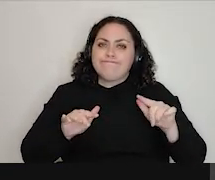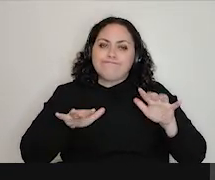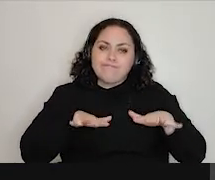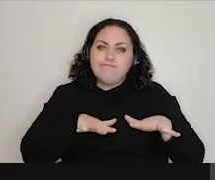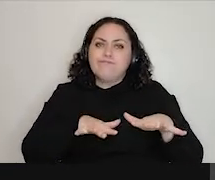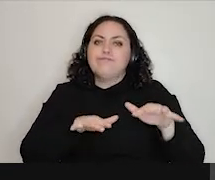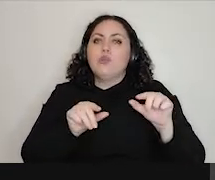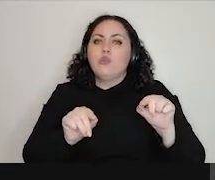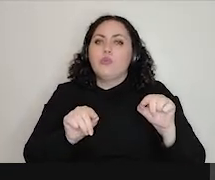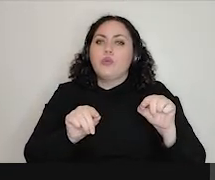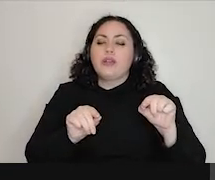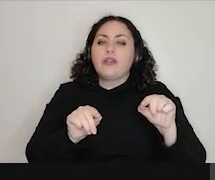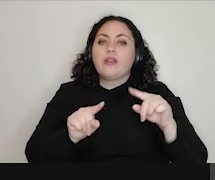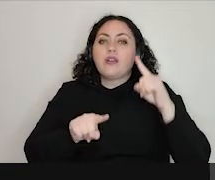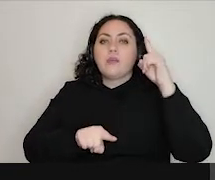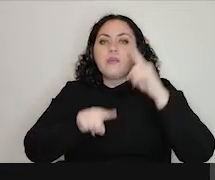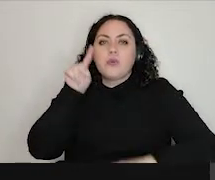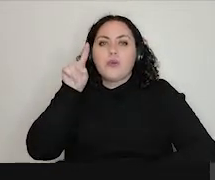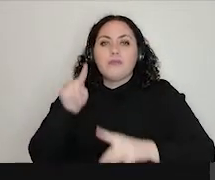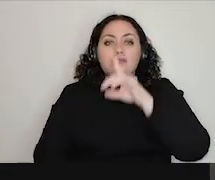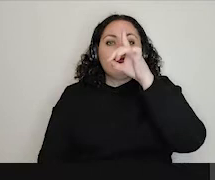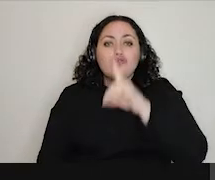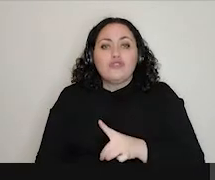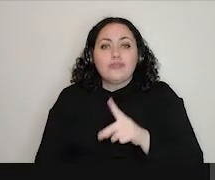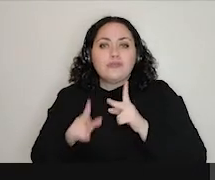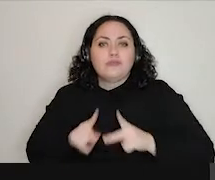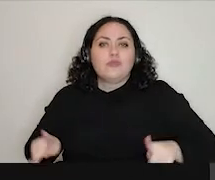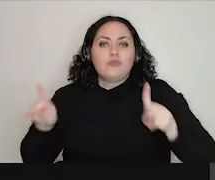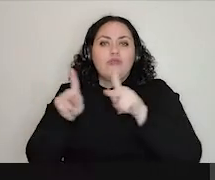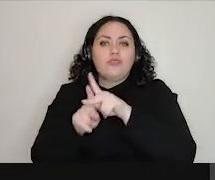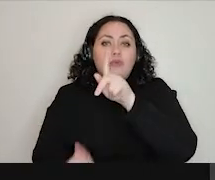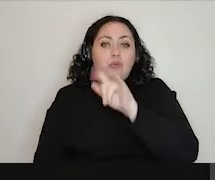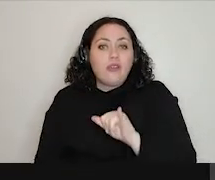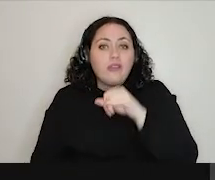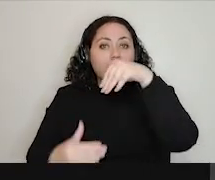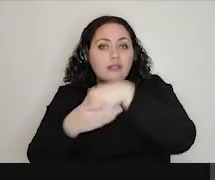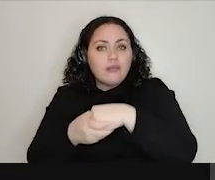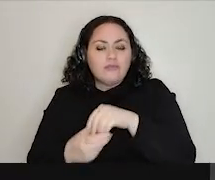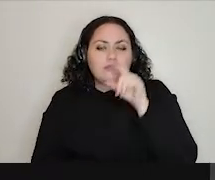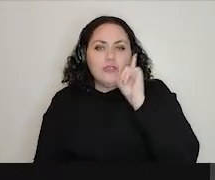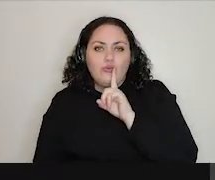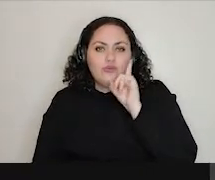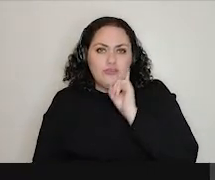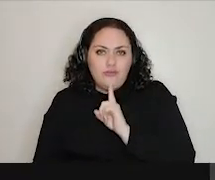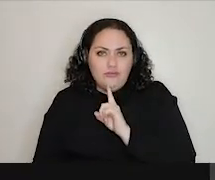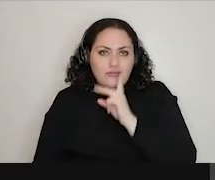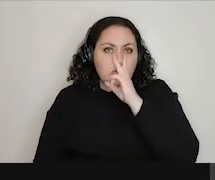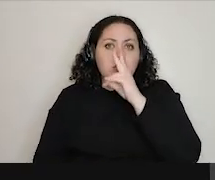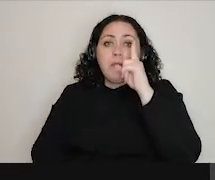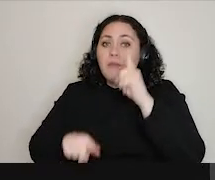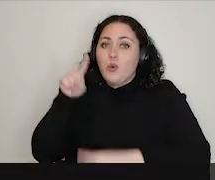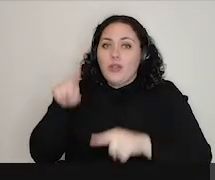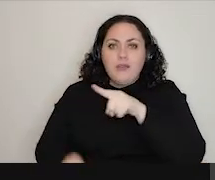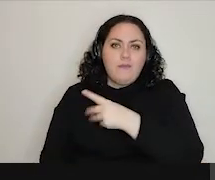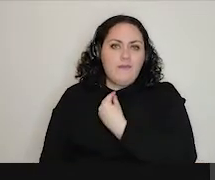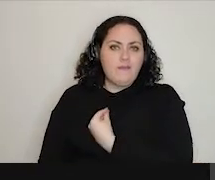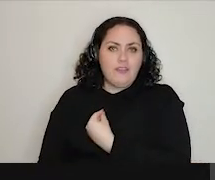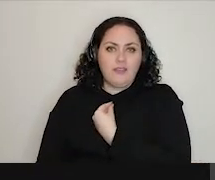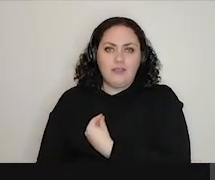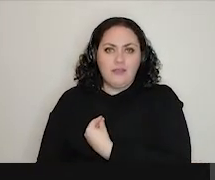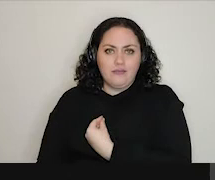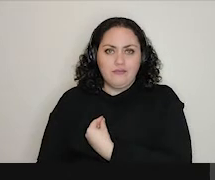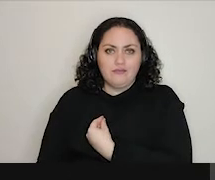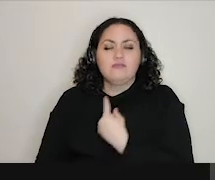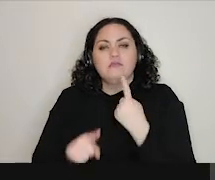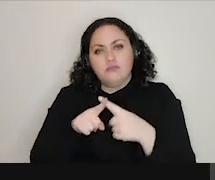amplia, impulsiona a violação do direito da população gay nos Estados Unidos. Direito